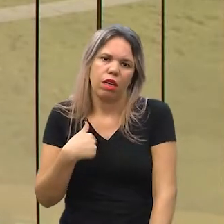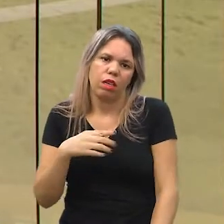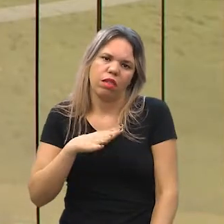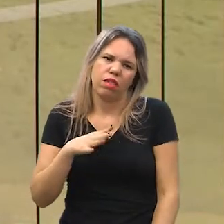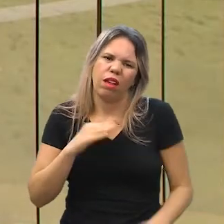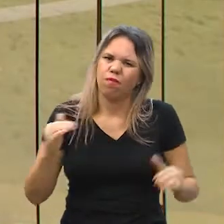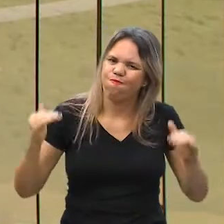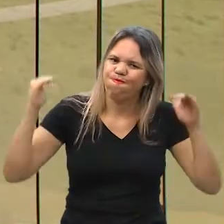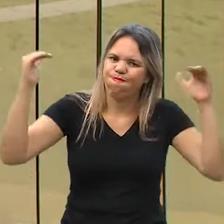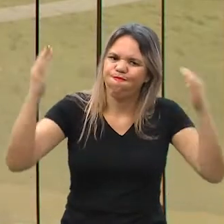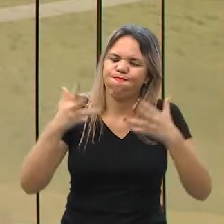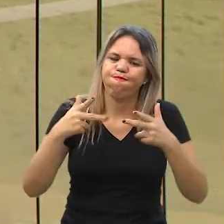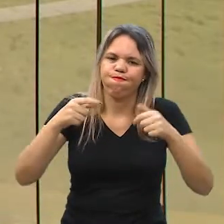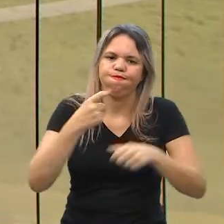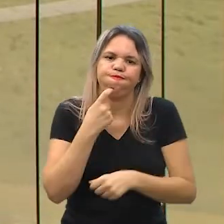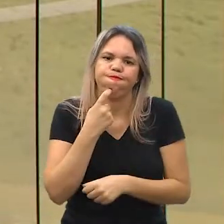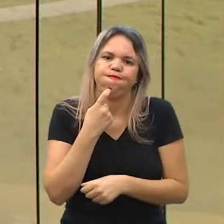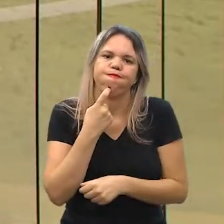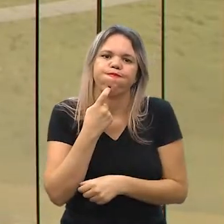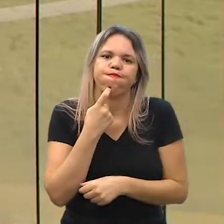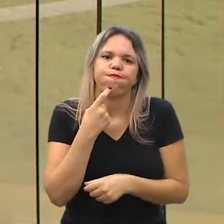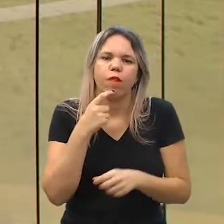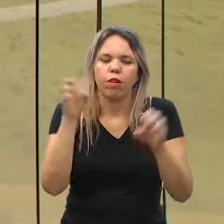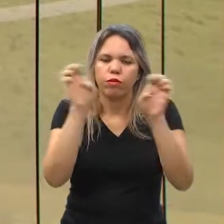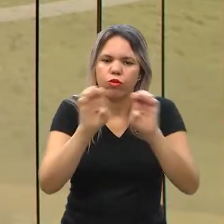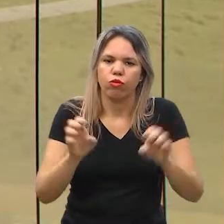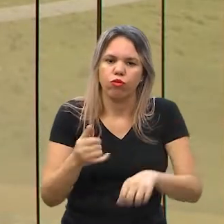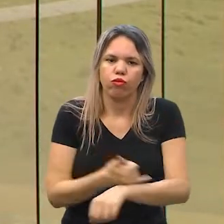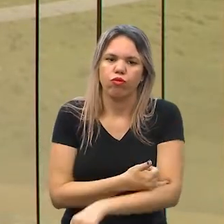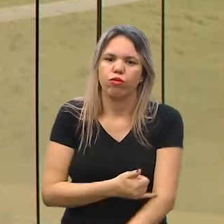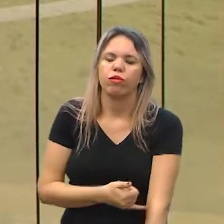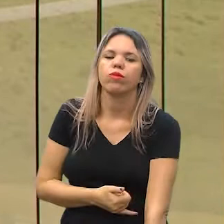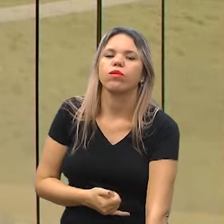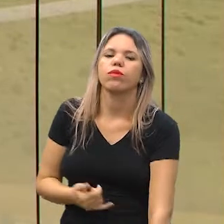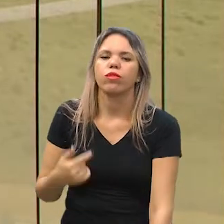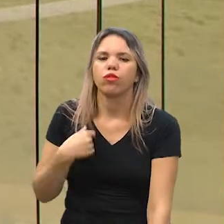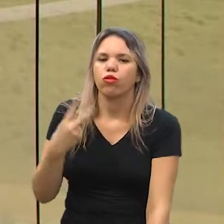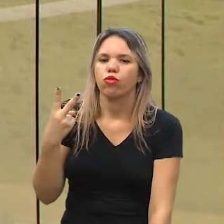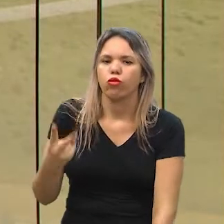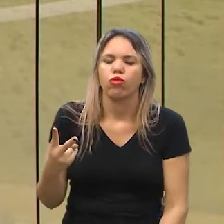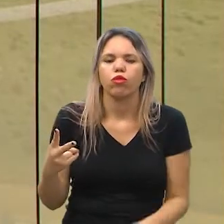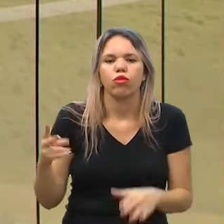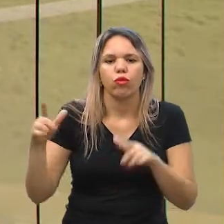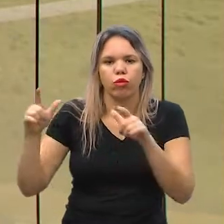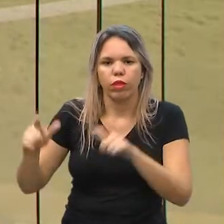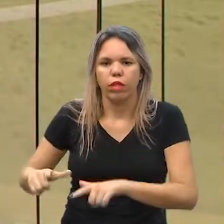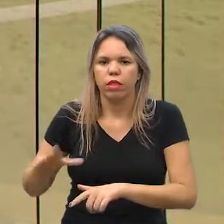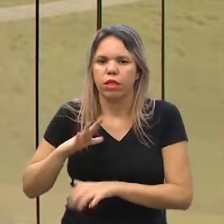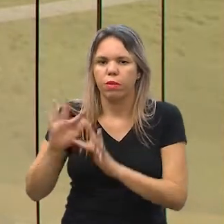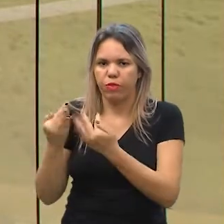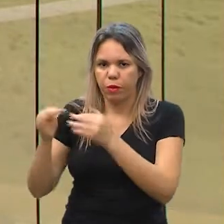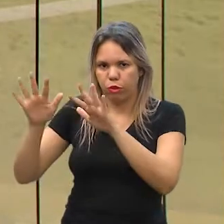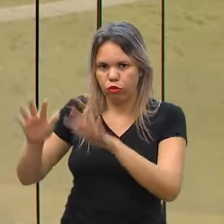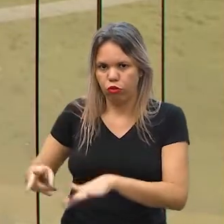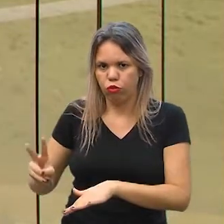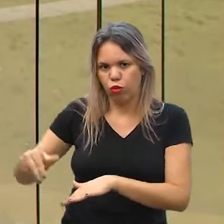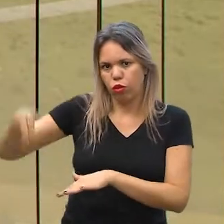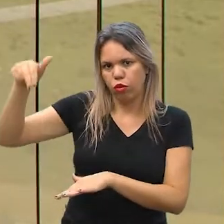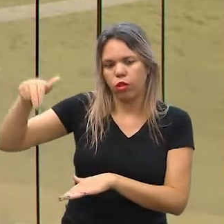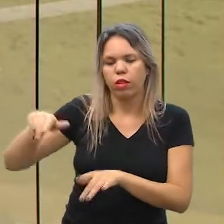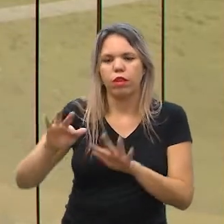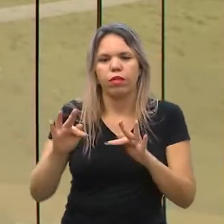nossa cidade, que é uma cidade maravilhosa, com uma grande infraestrutura. Então eu sou de 2 lugares da cidade. A minha família continua na região